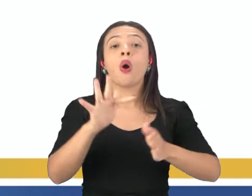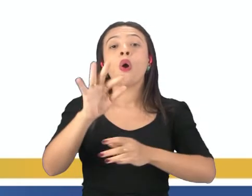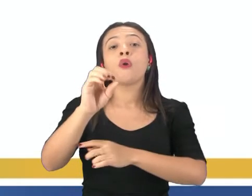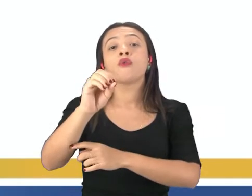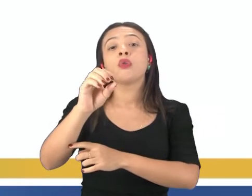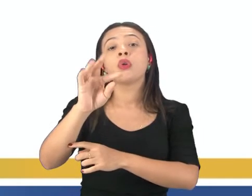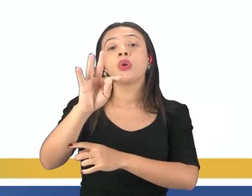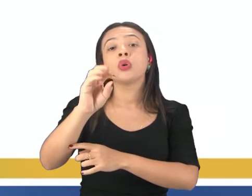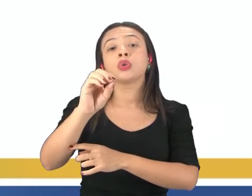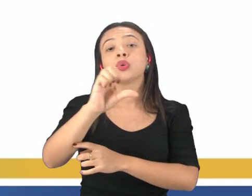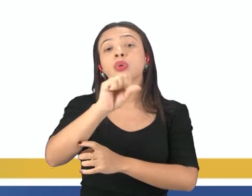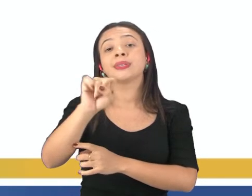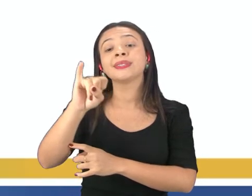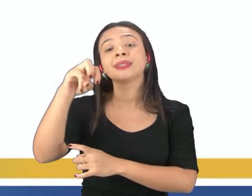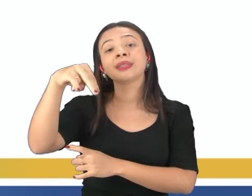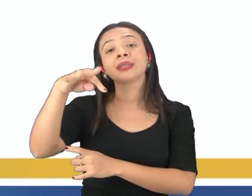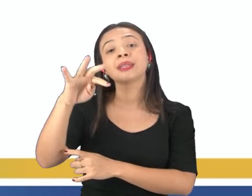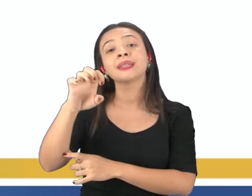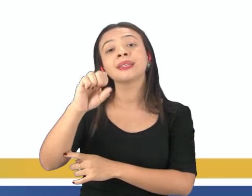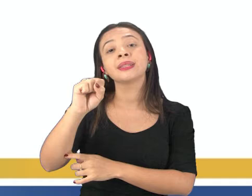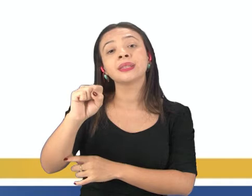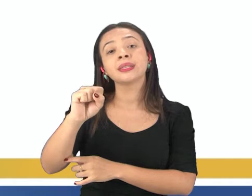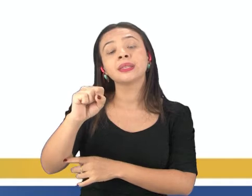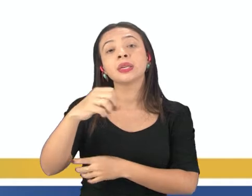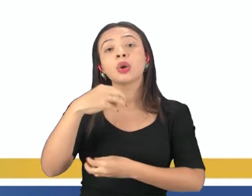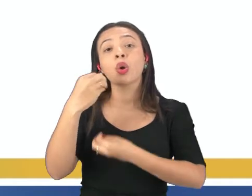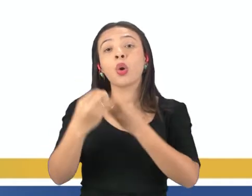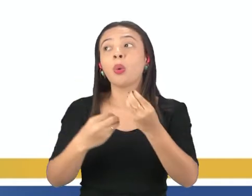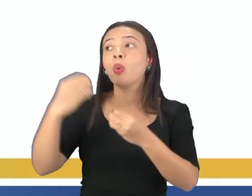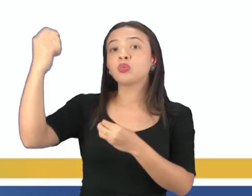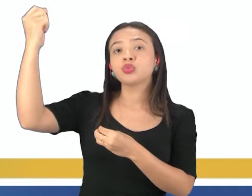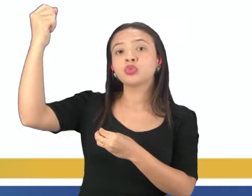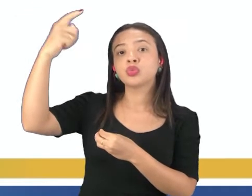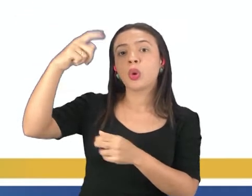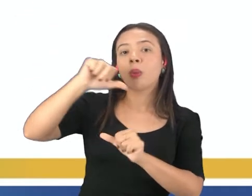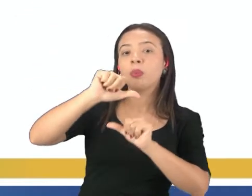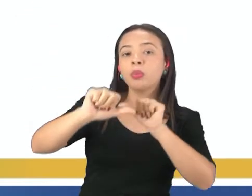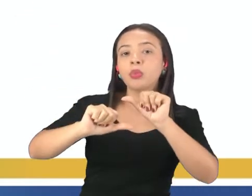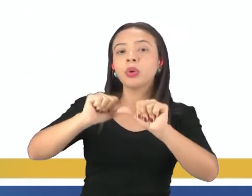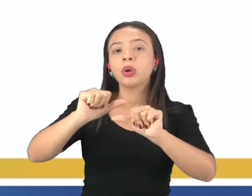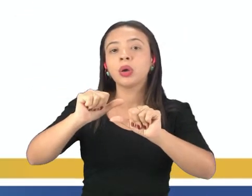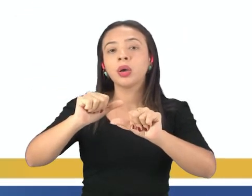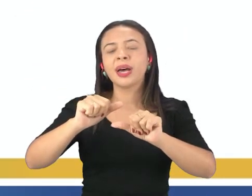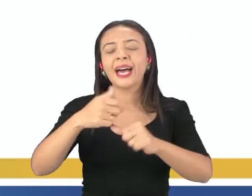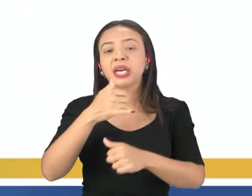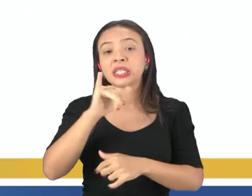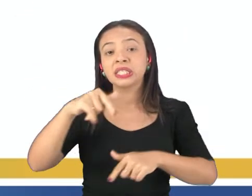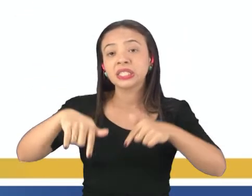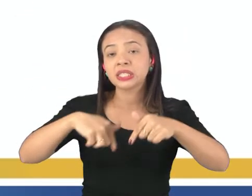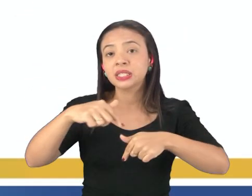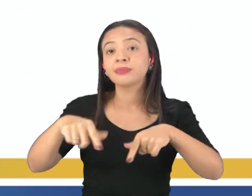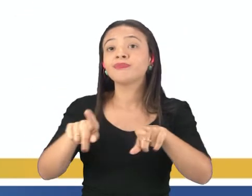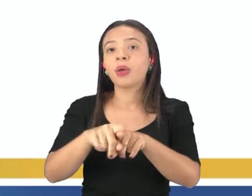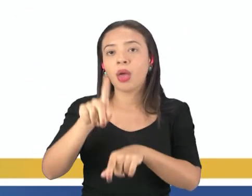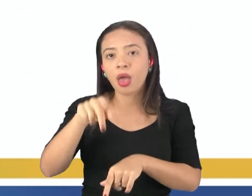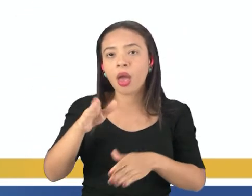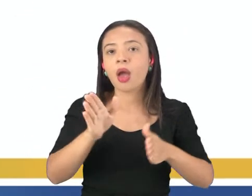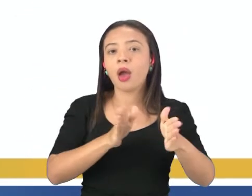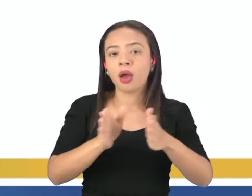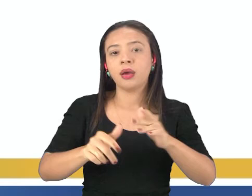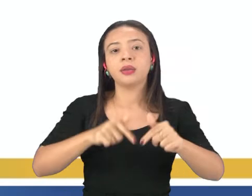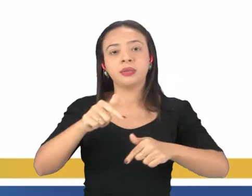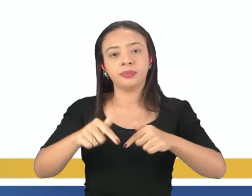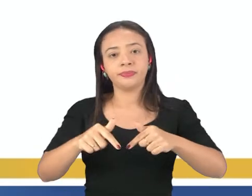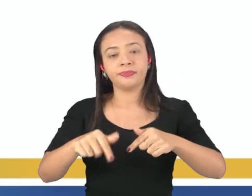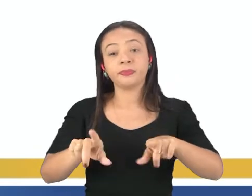a transformação da energia que o Sol fornece, né, para energia química, também é um processo químico, e até